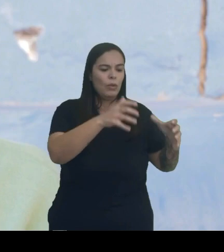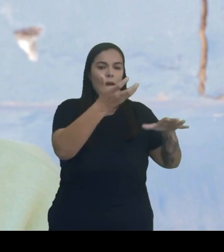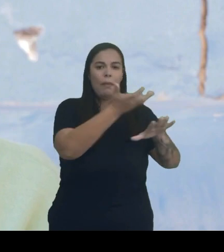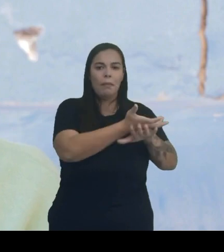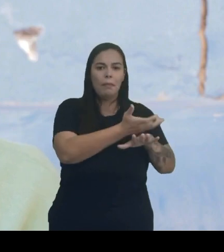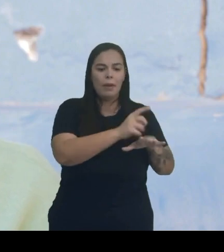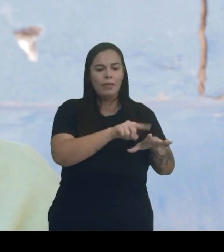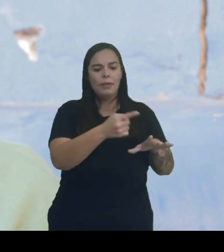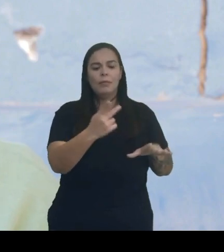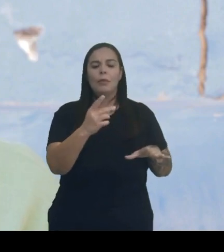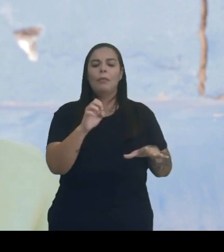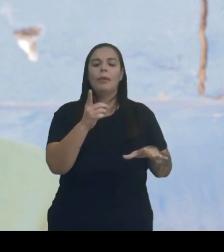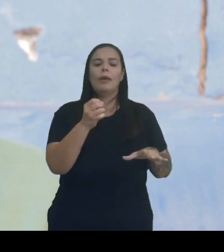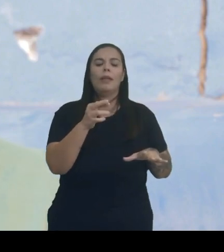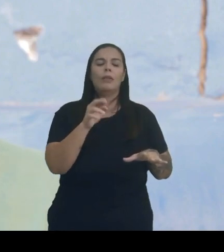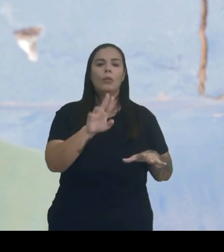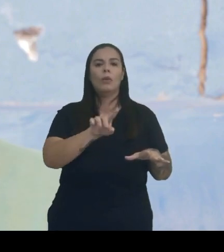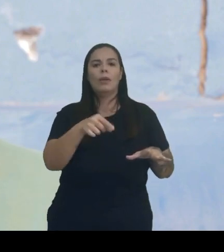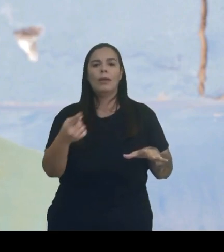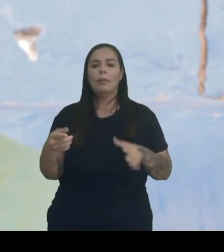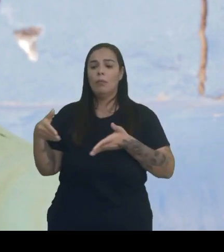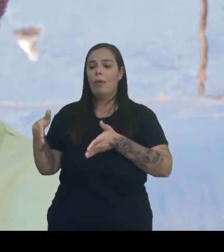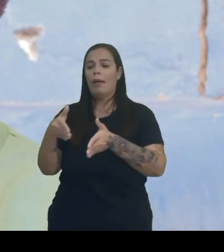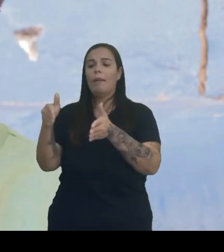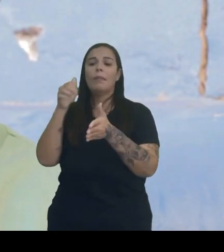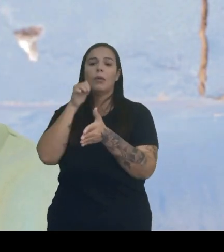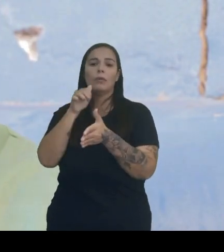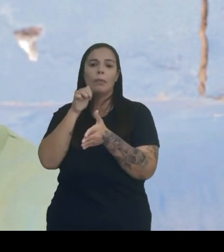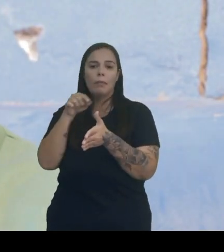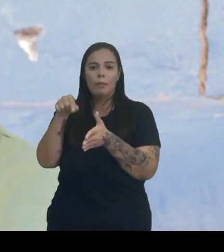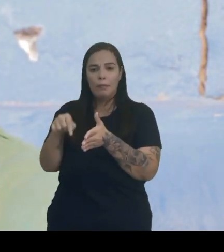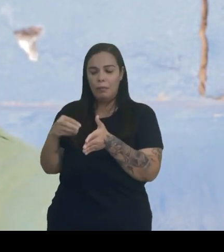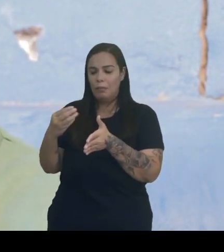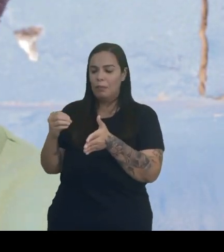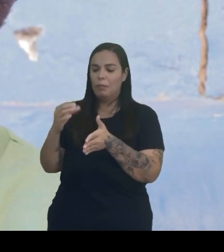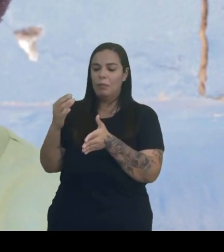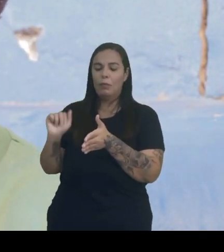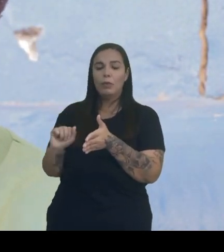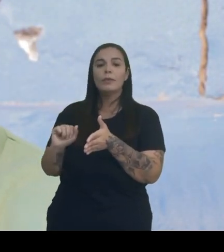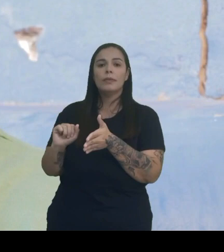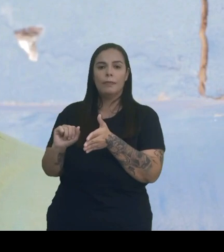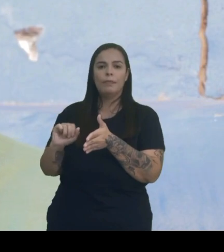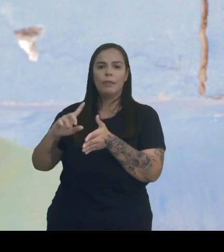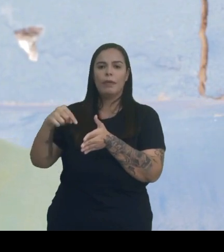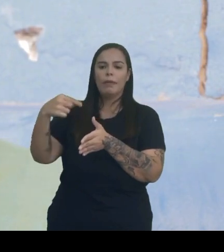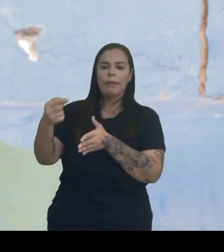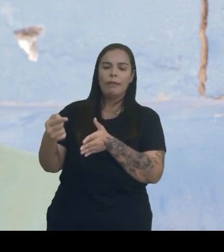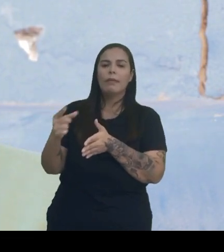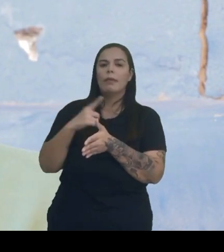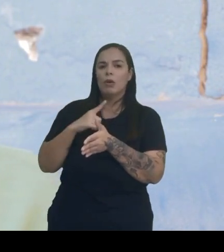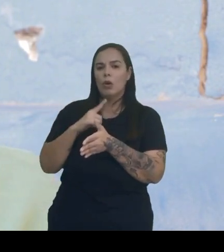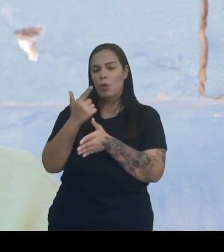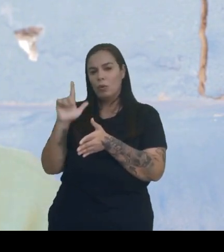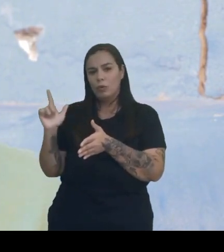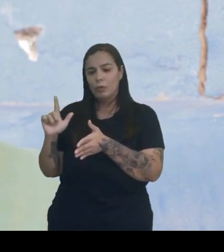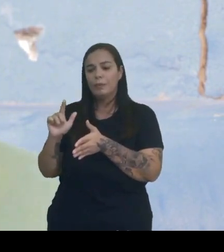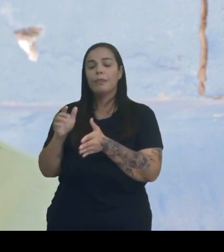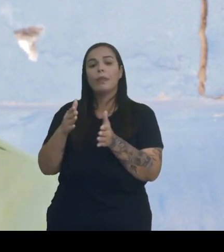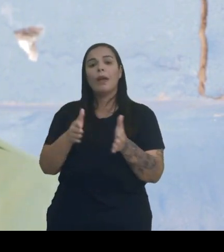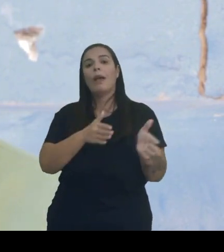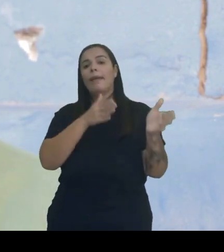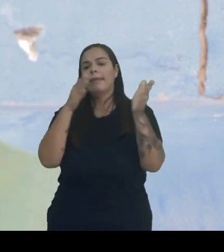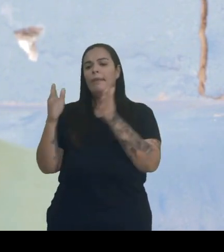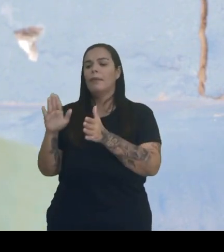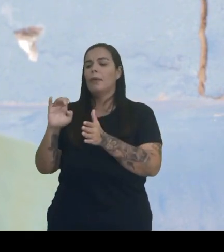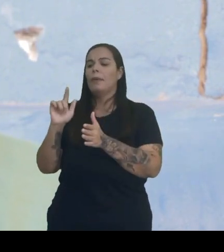Pegador. Aí depois vinha Caminho das Moças, que lá para trás tinha mais outro caminho, que se tratava esse Caminho das Moças. Aí depois vinha